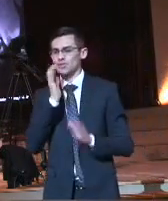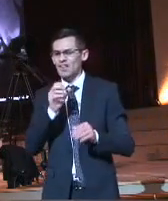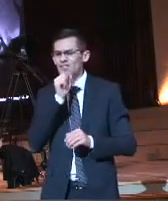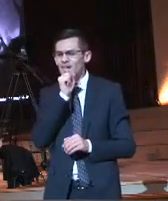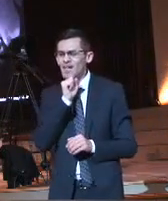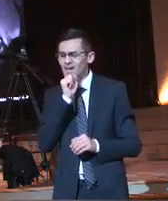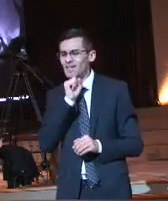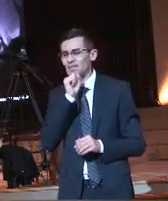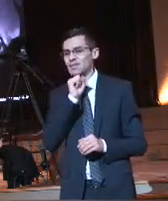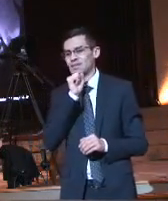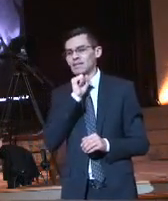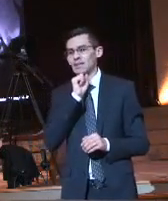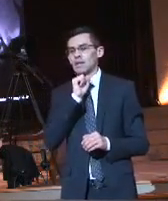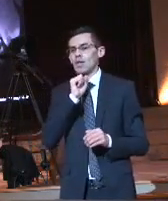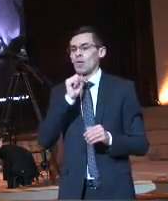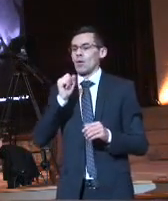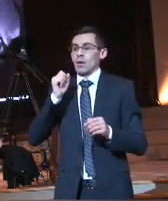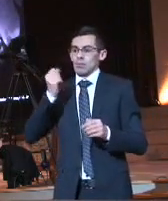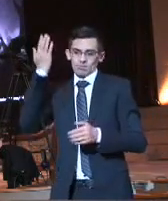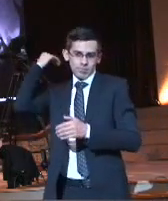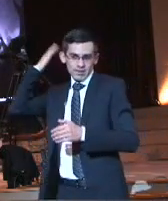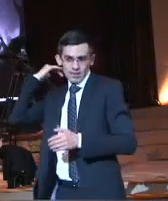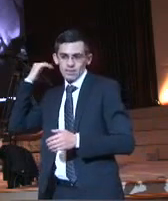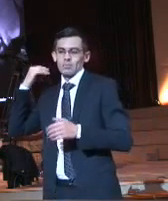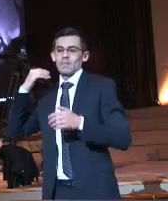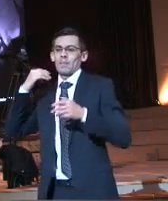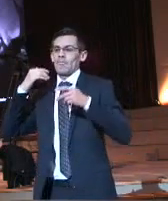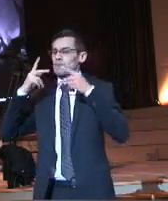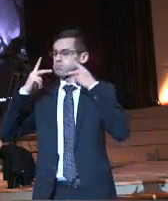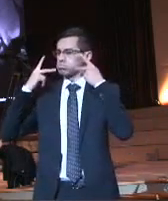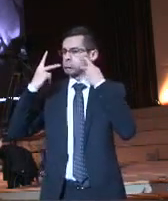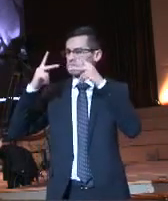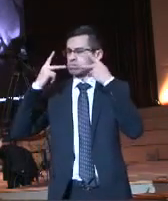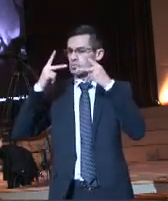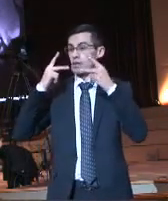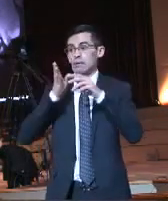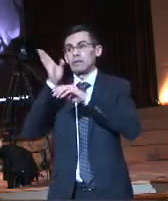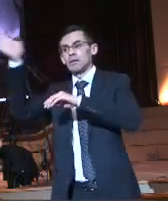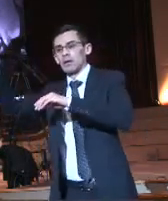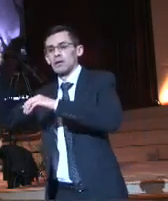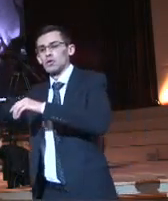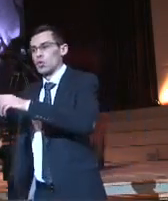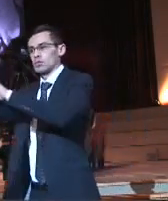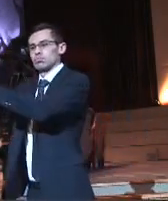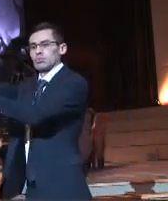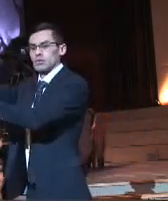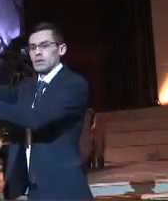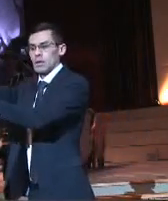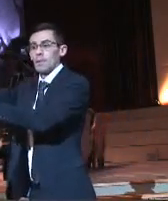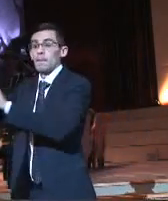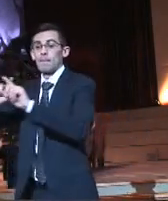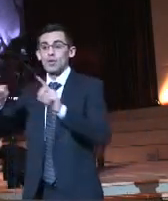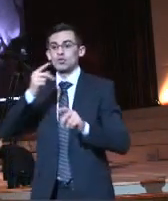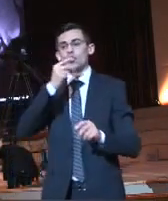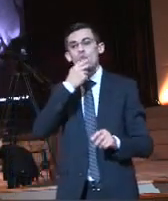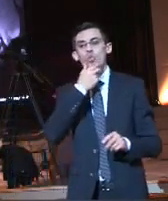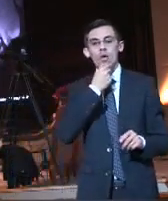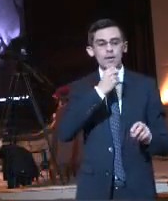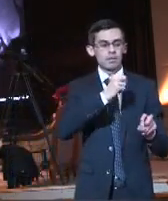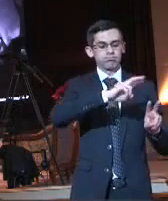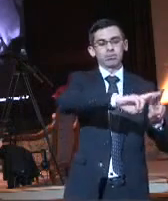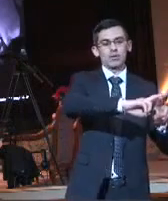idoso, que ele era ministro do Evangelho para pregar em outros presídios, prisão perpétua. Ele era transferido